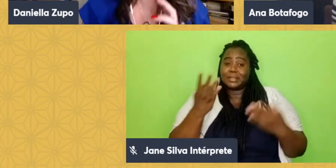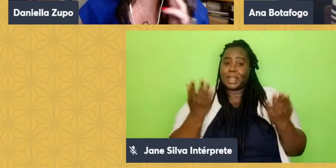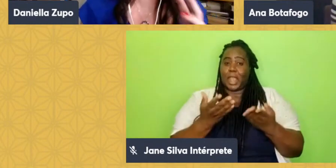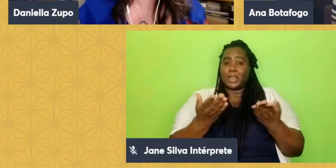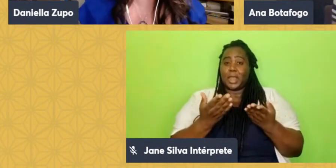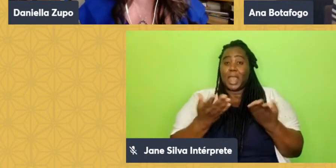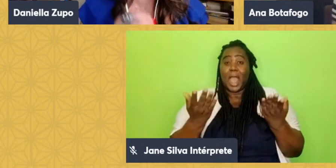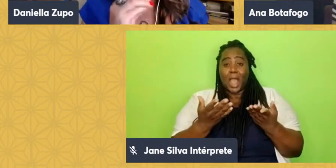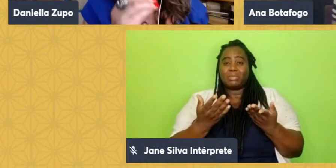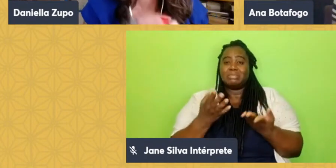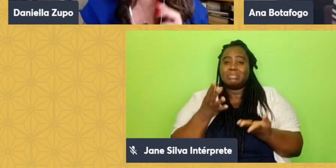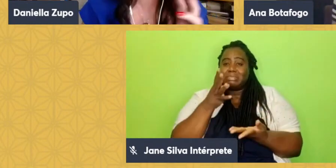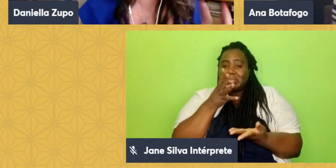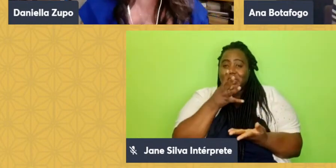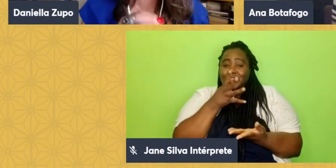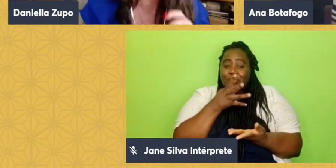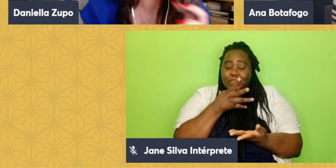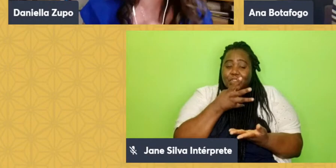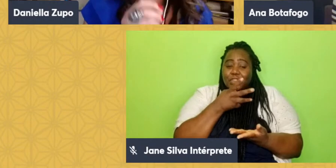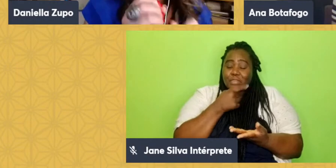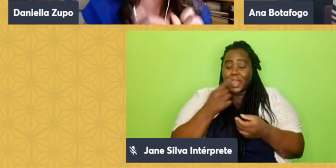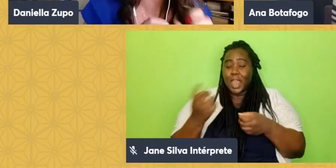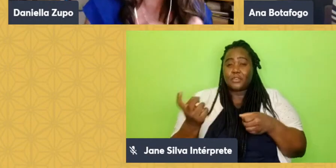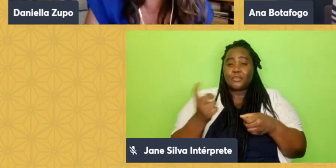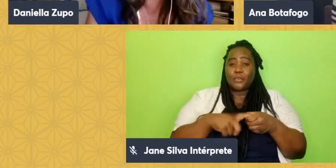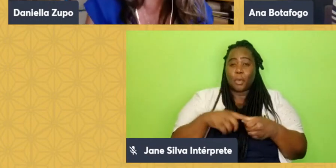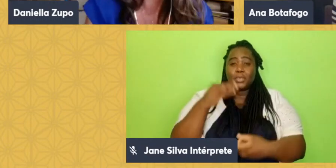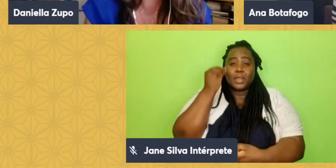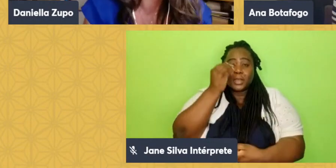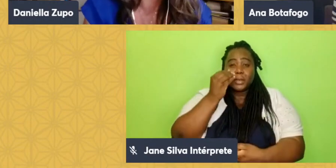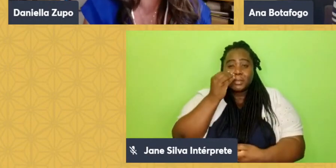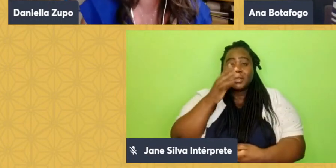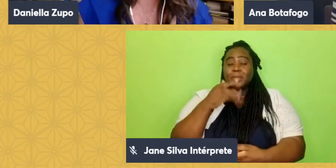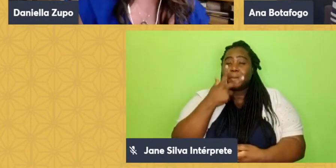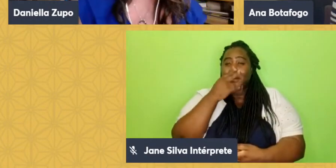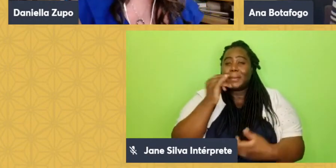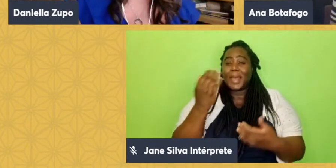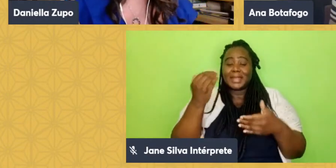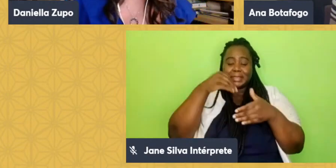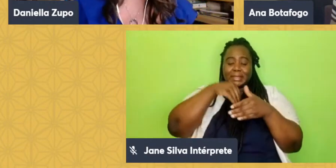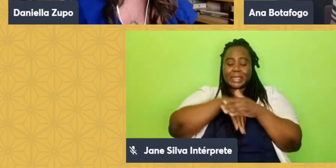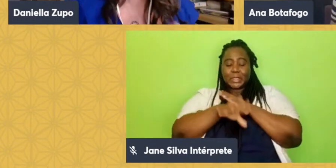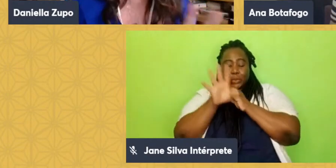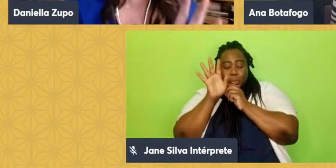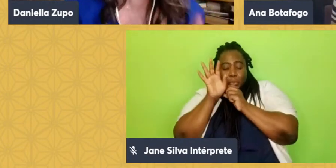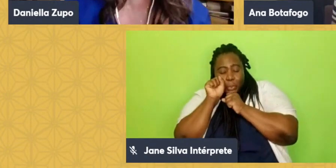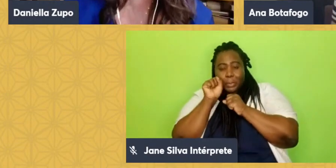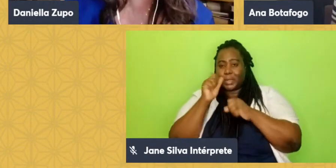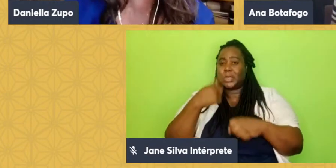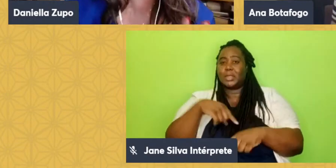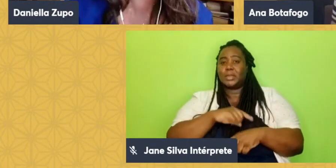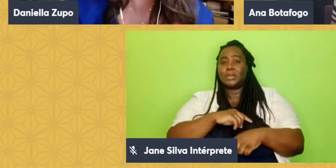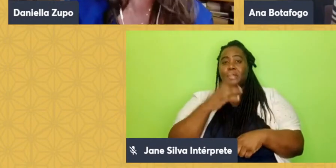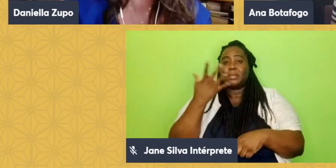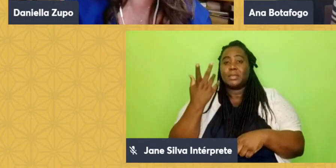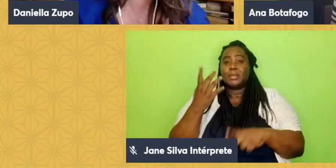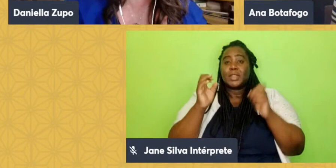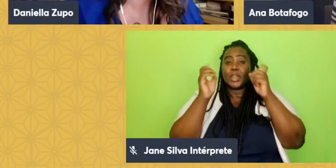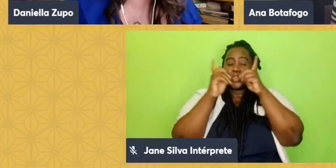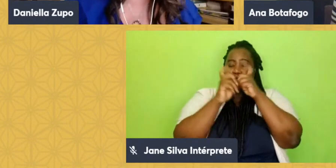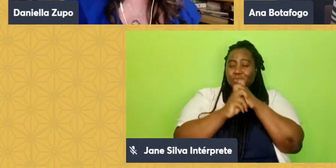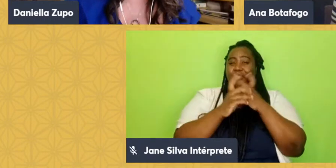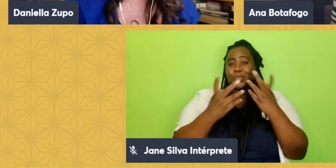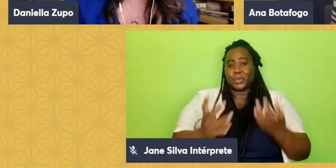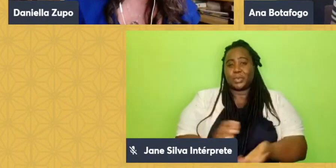lentamente acho que retorna uma experiência que estavam adormecidas né é eu não sei dificuldades não